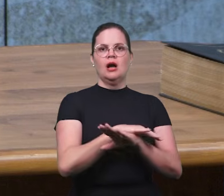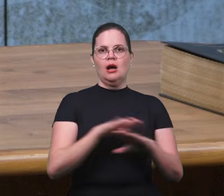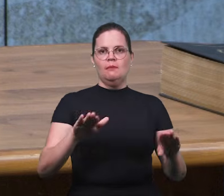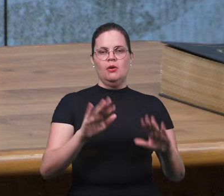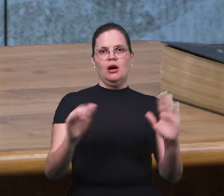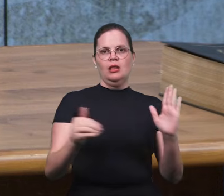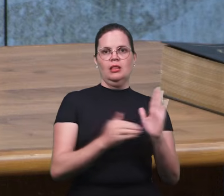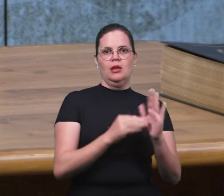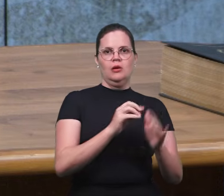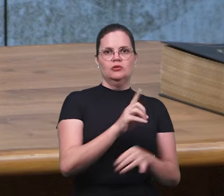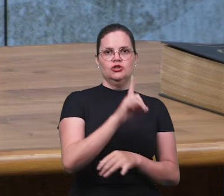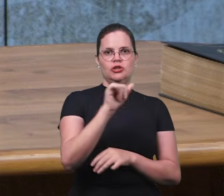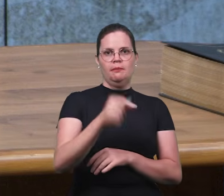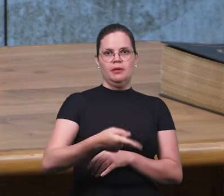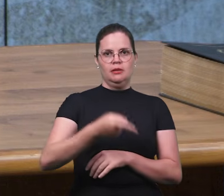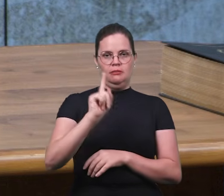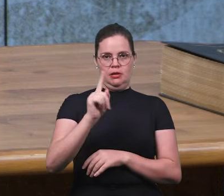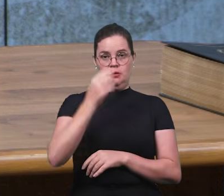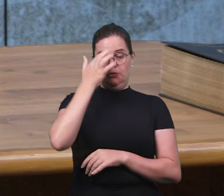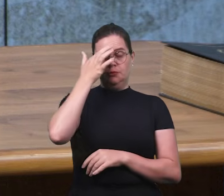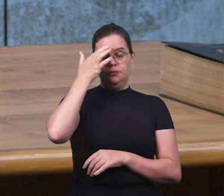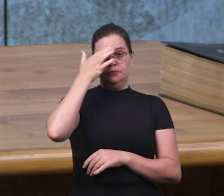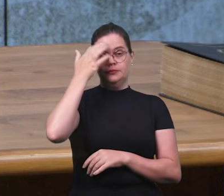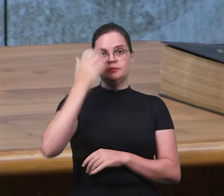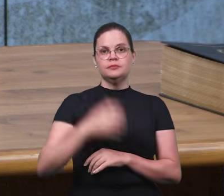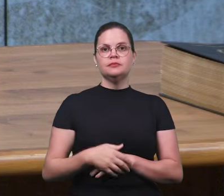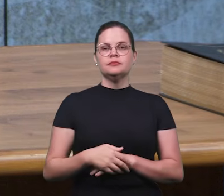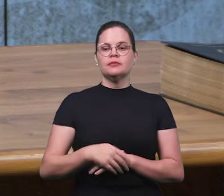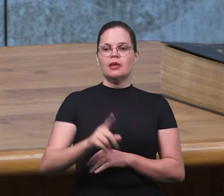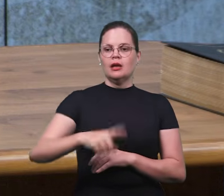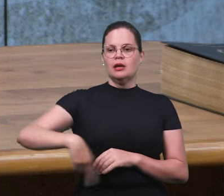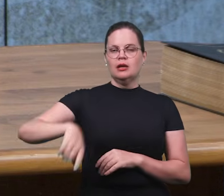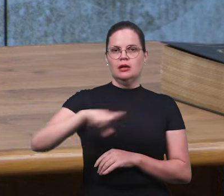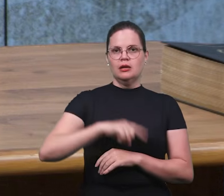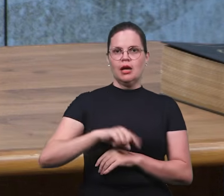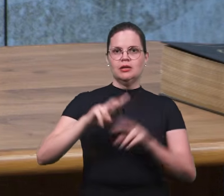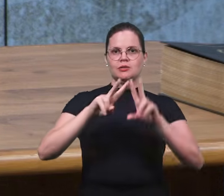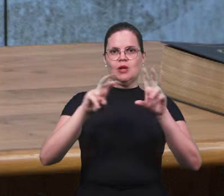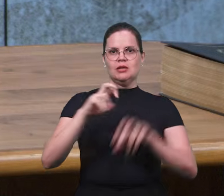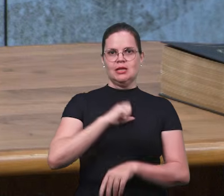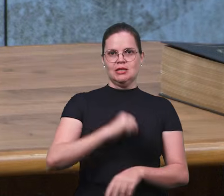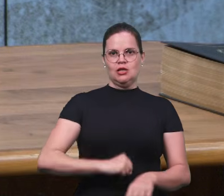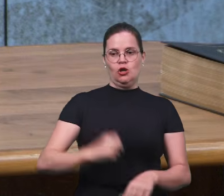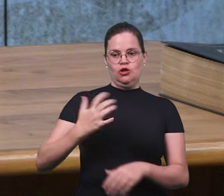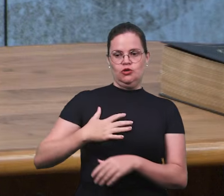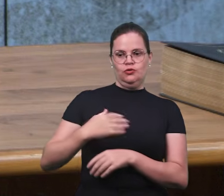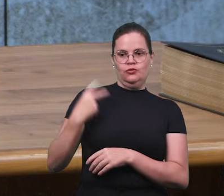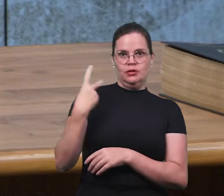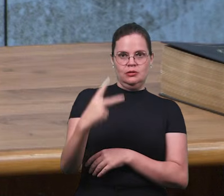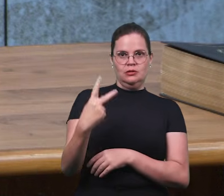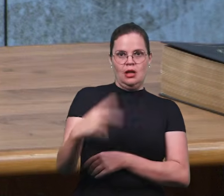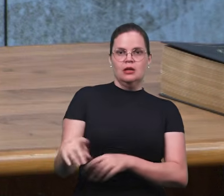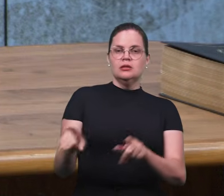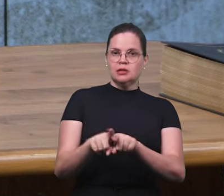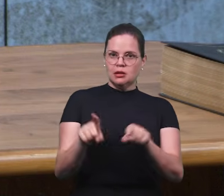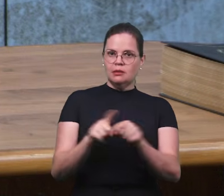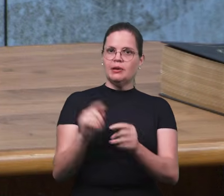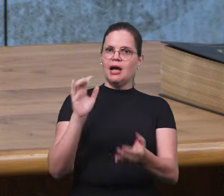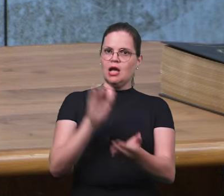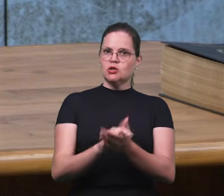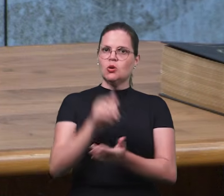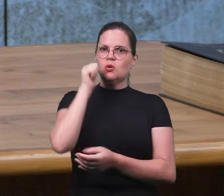do 1º mês. E acharam-se dos filhos dos sacerdotes que casaram com